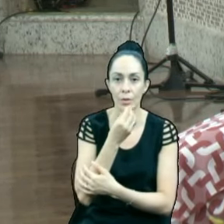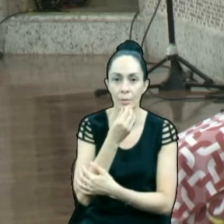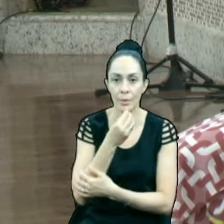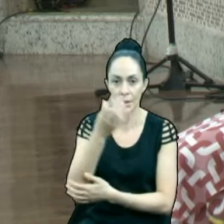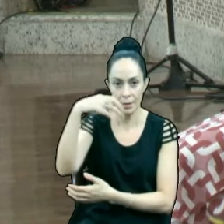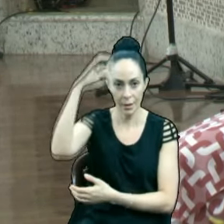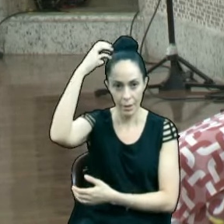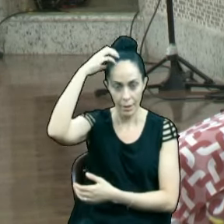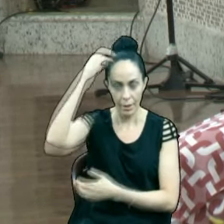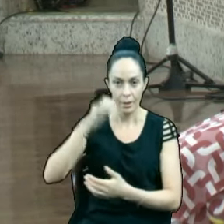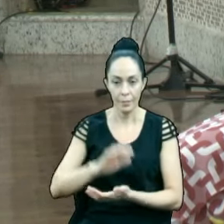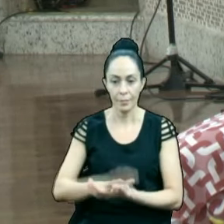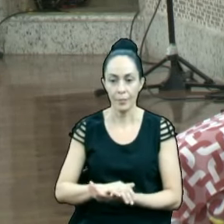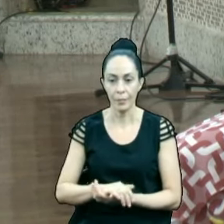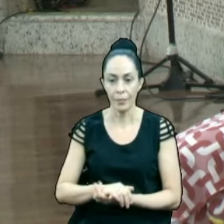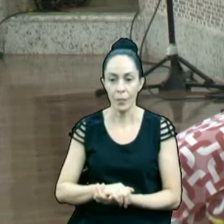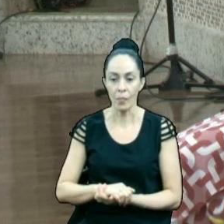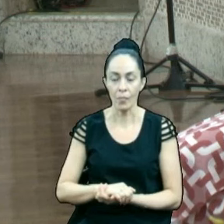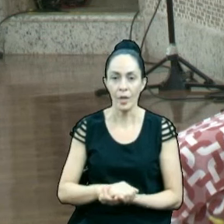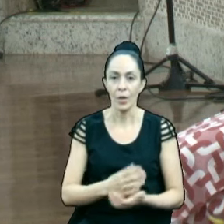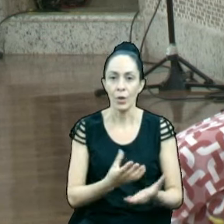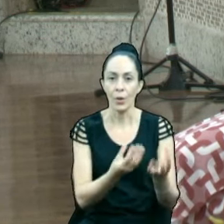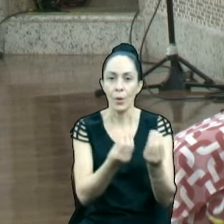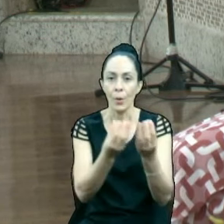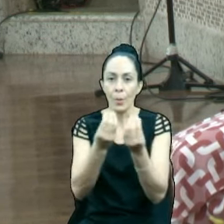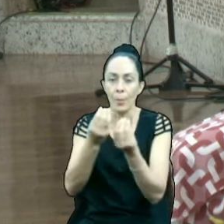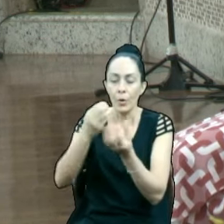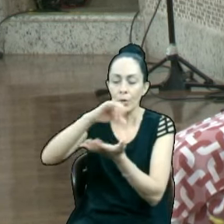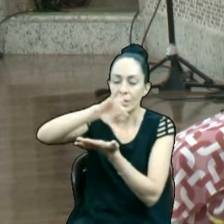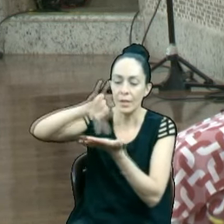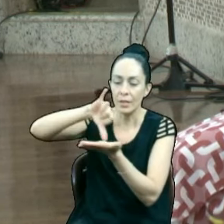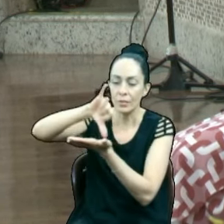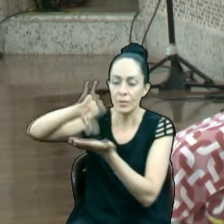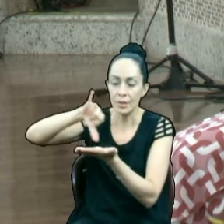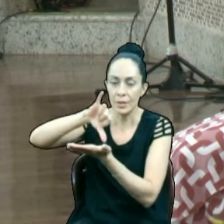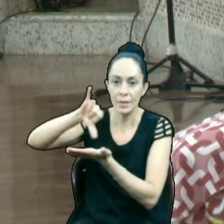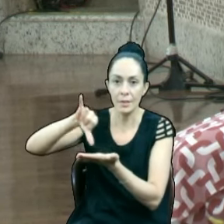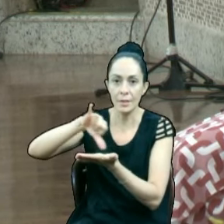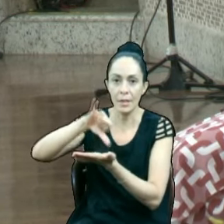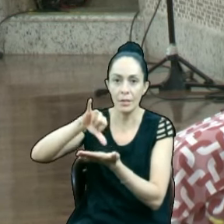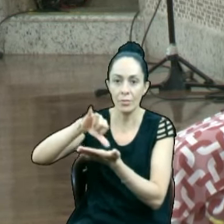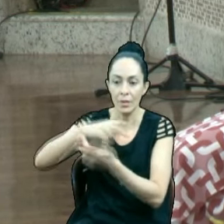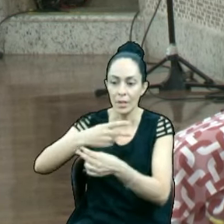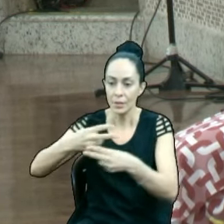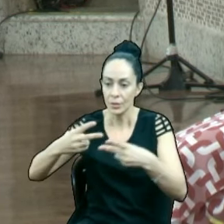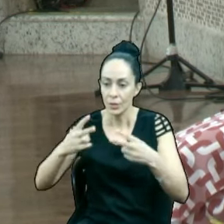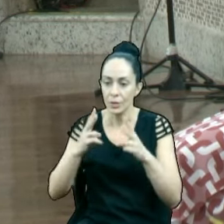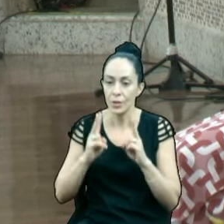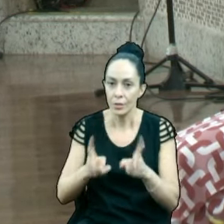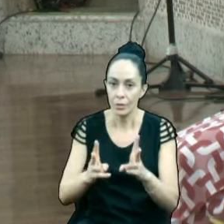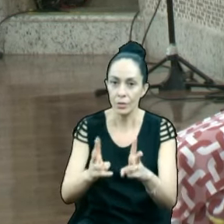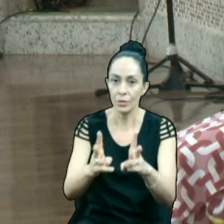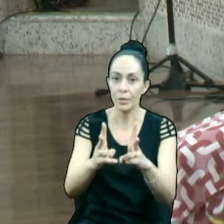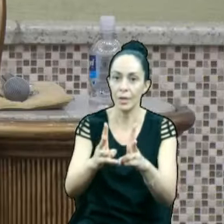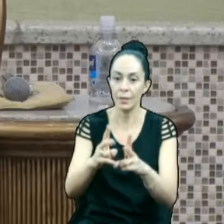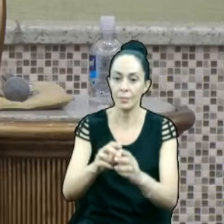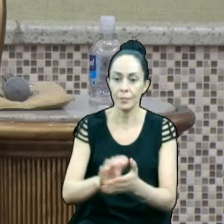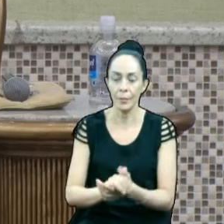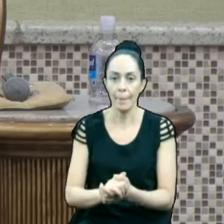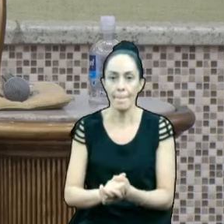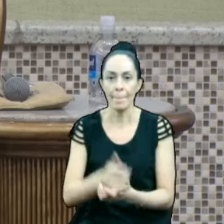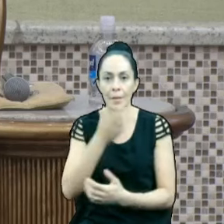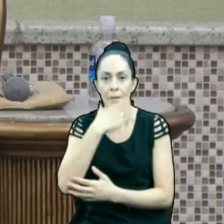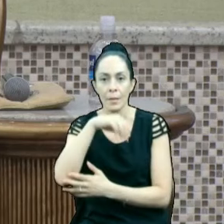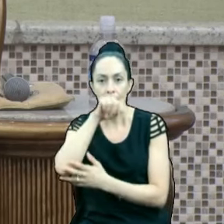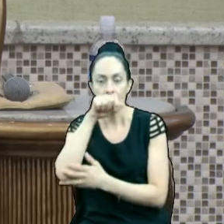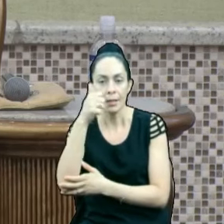outros E aí não foi só o período dele mas a coisa continuou saiba pai e mãe Deus que